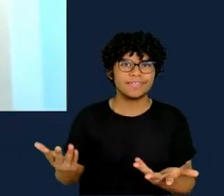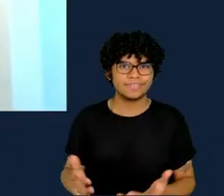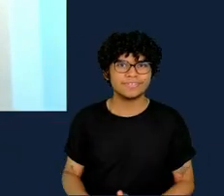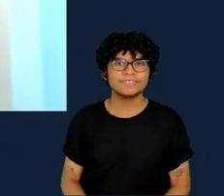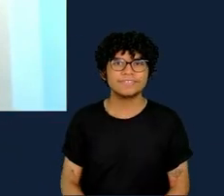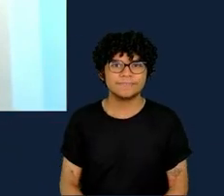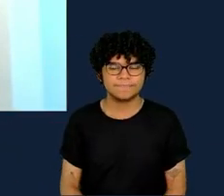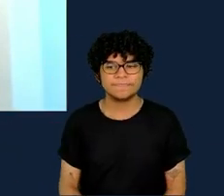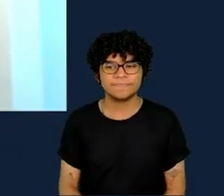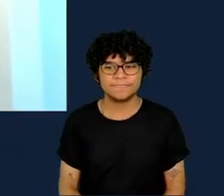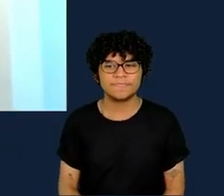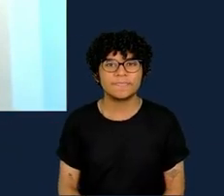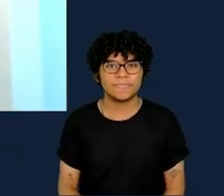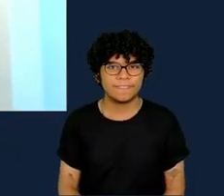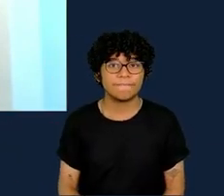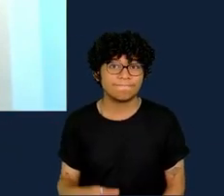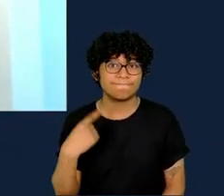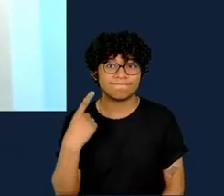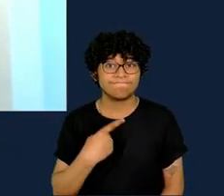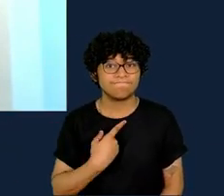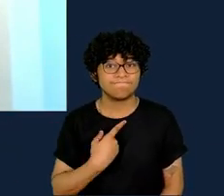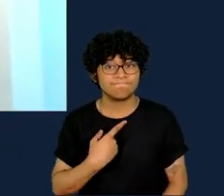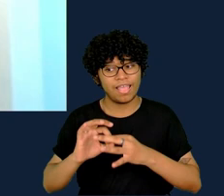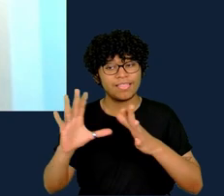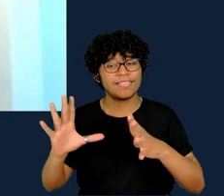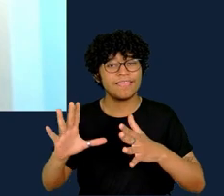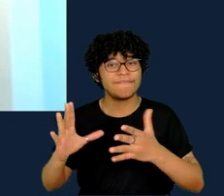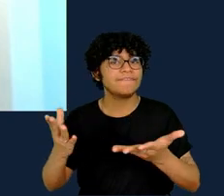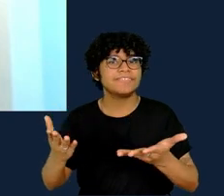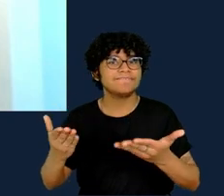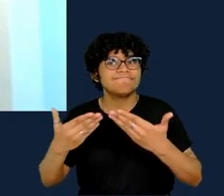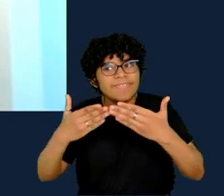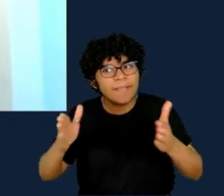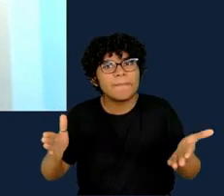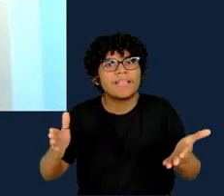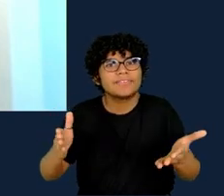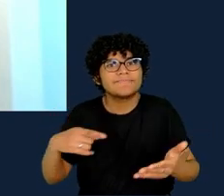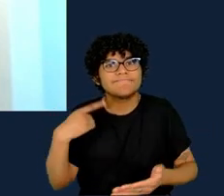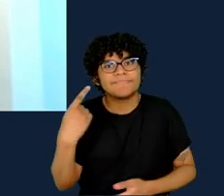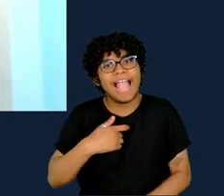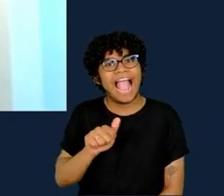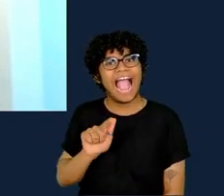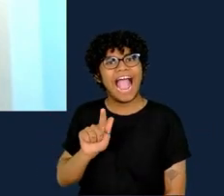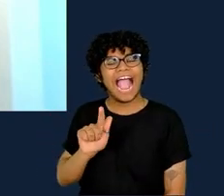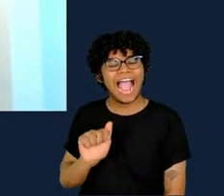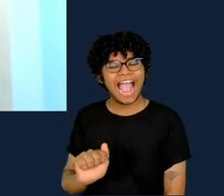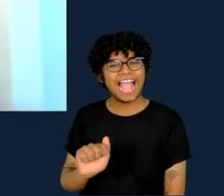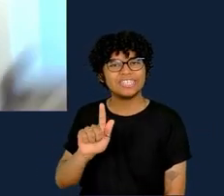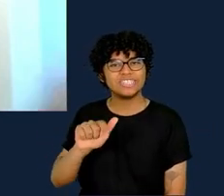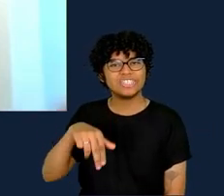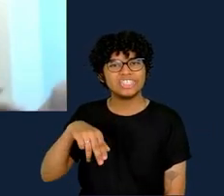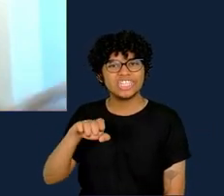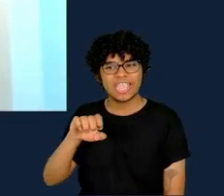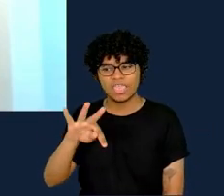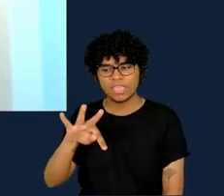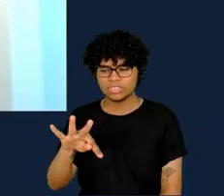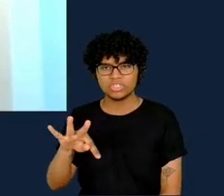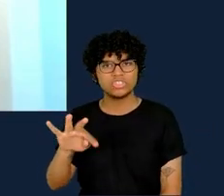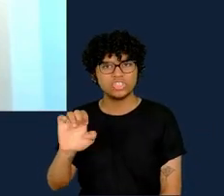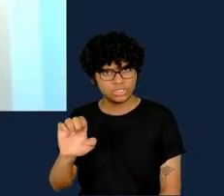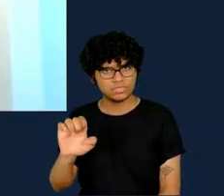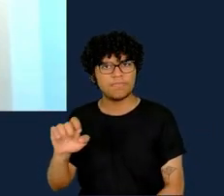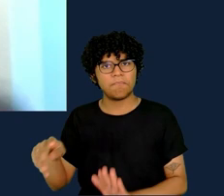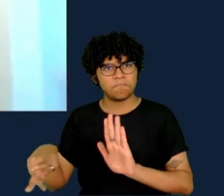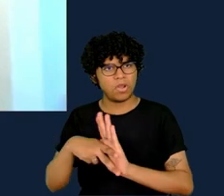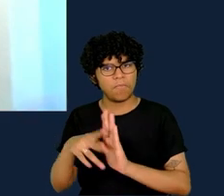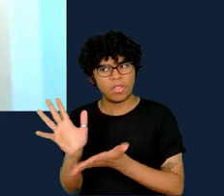se fica disponível para ser agente, né, de coleta de dados, porque a gente mora nas comunidades, né? A